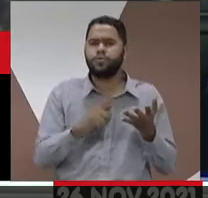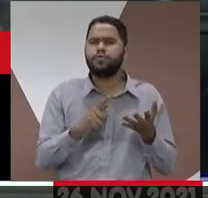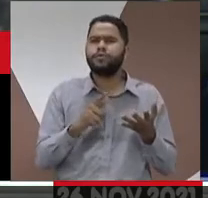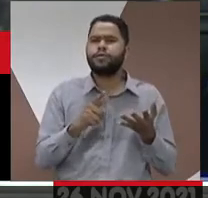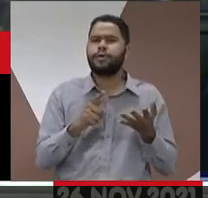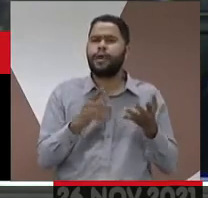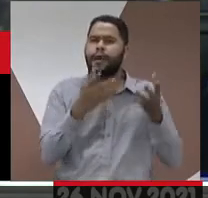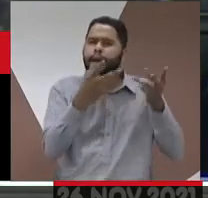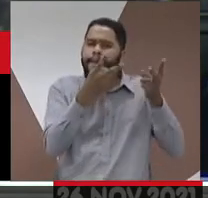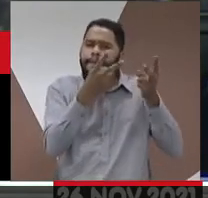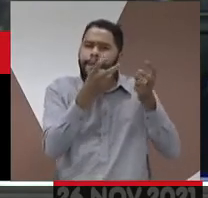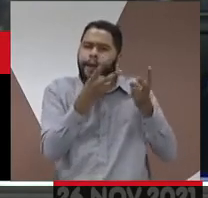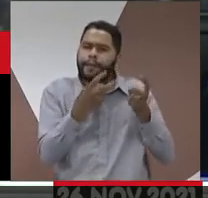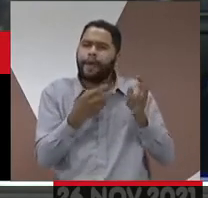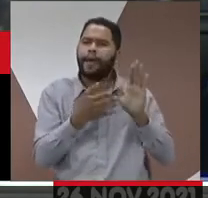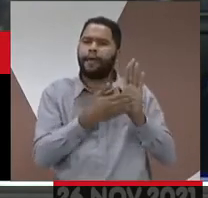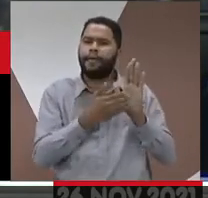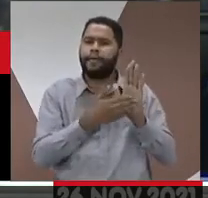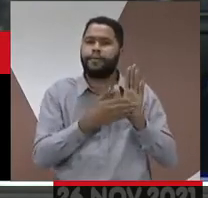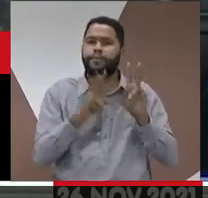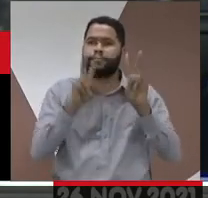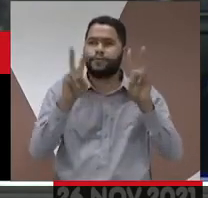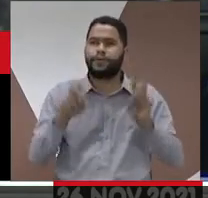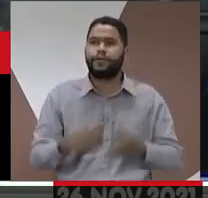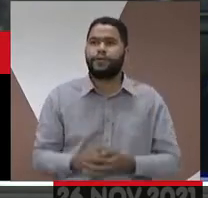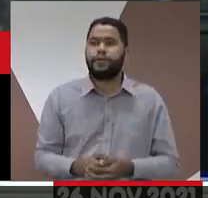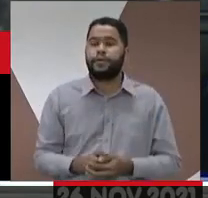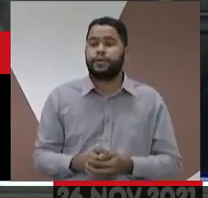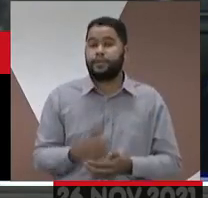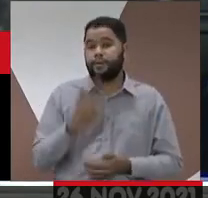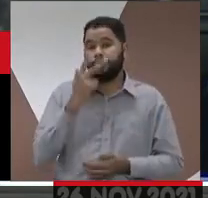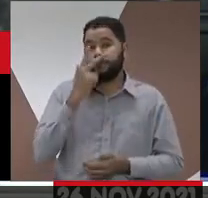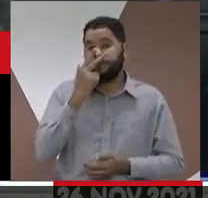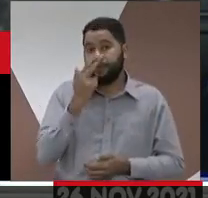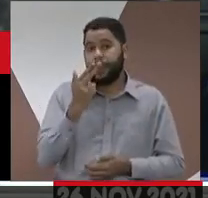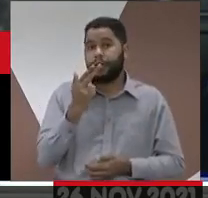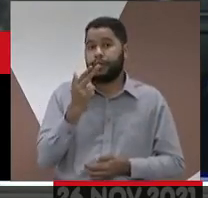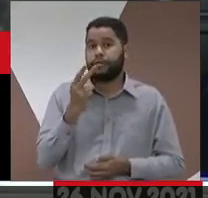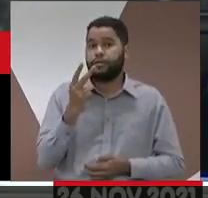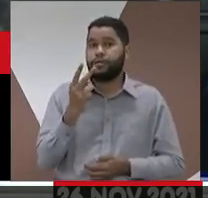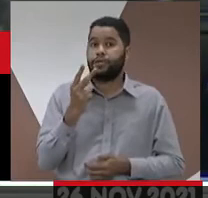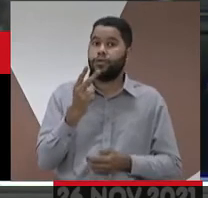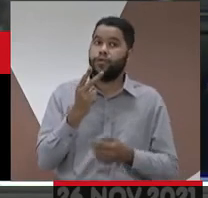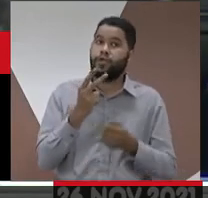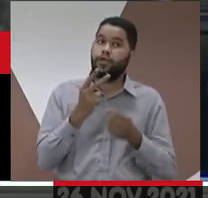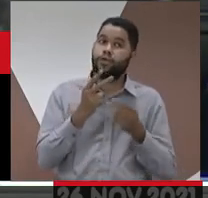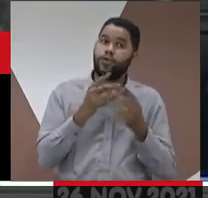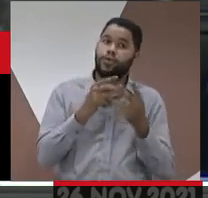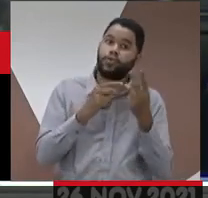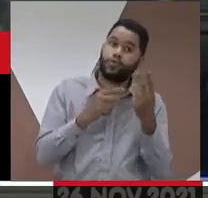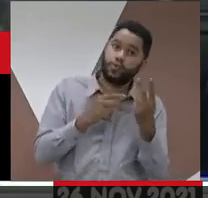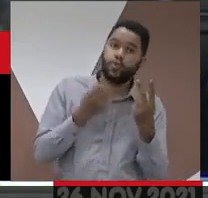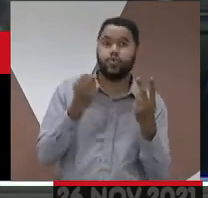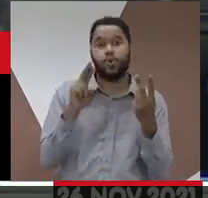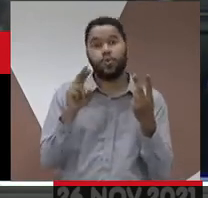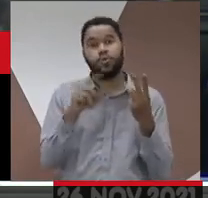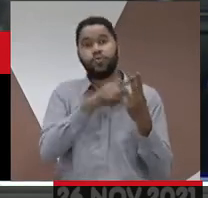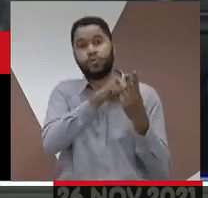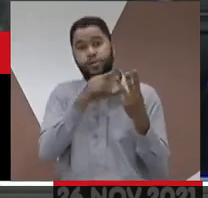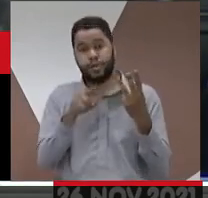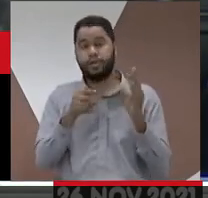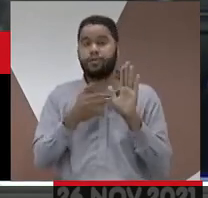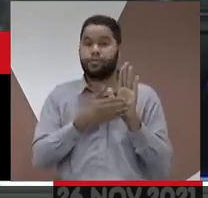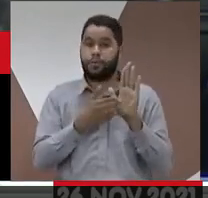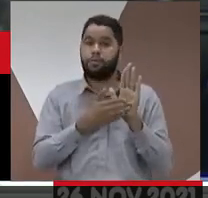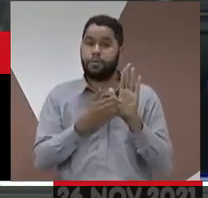detalhada, tratar deste assunto. Me parece que existem duas ou três propostas colocadas na mesa e